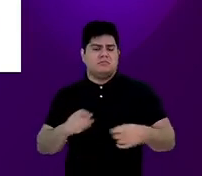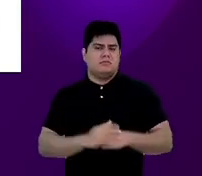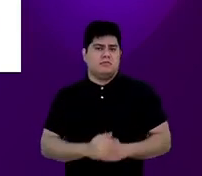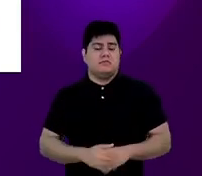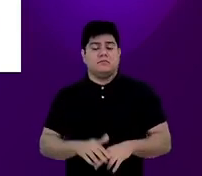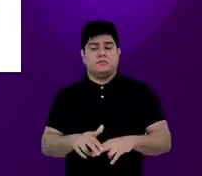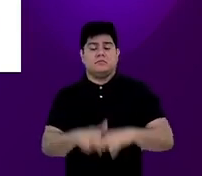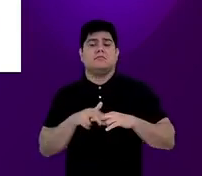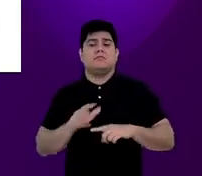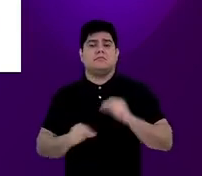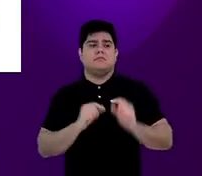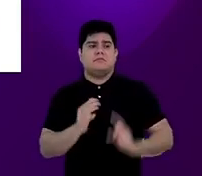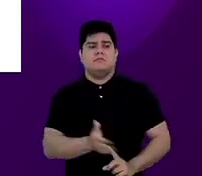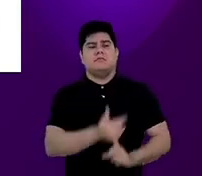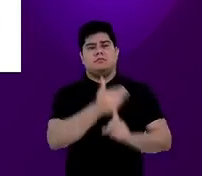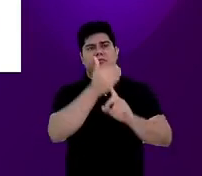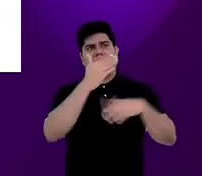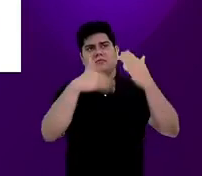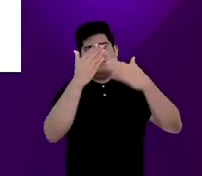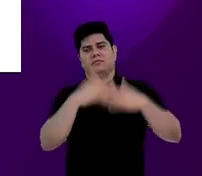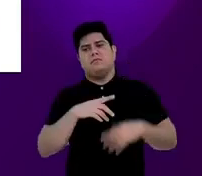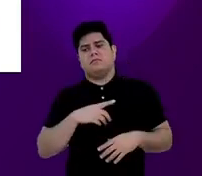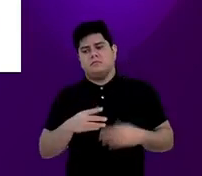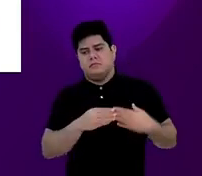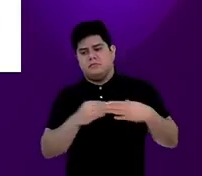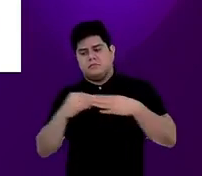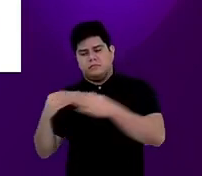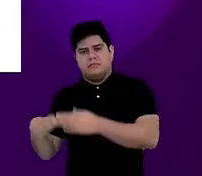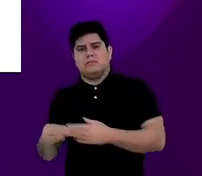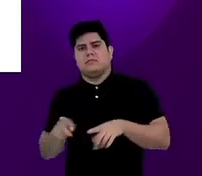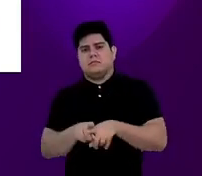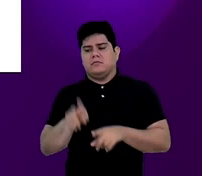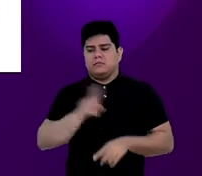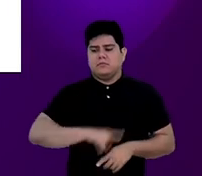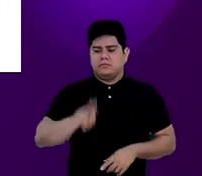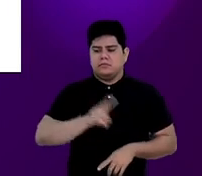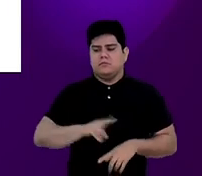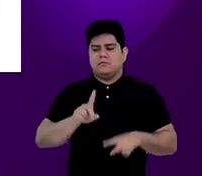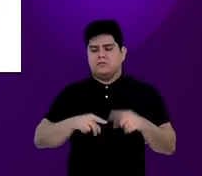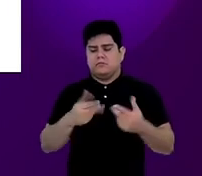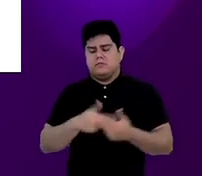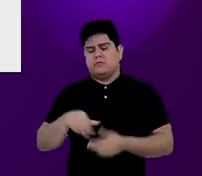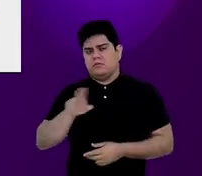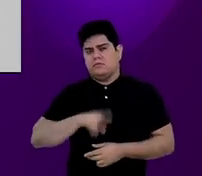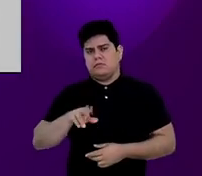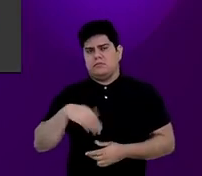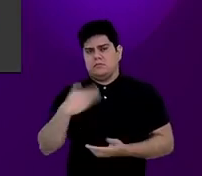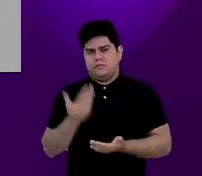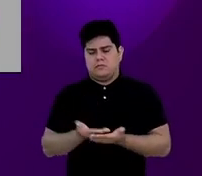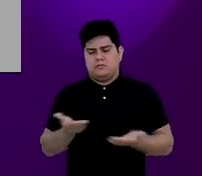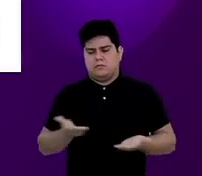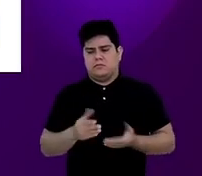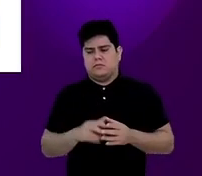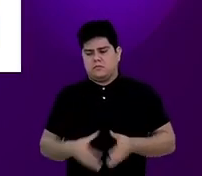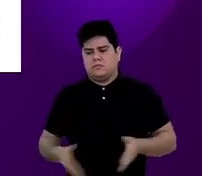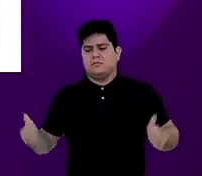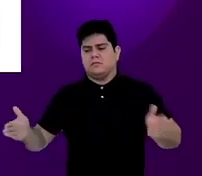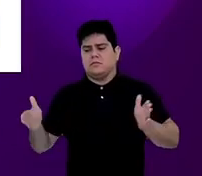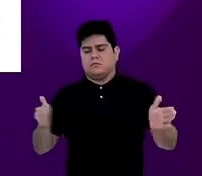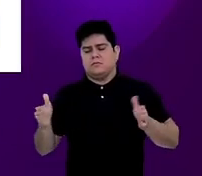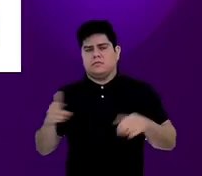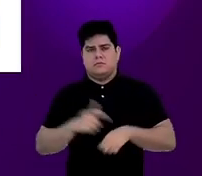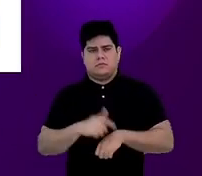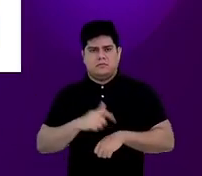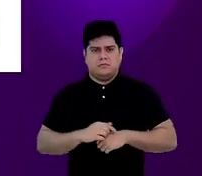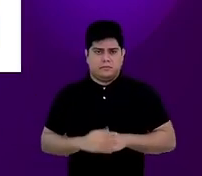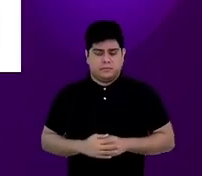graças à evolução tecnológica, tanto do transporte quanto dos devices que foram utilizados ao longo desse tempo. A